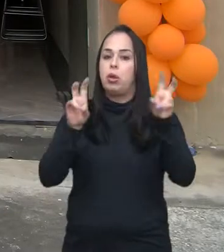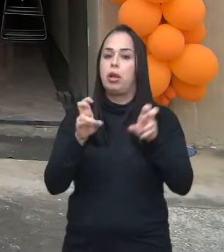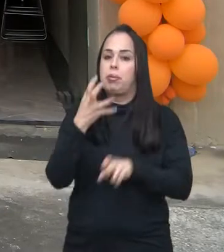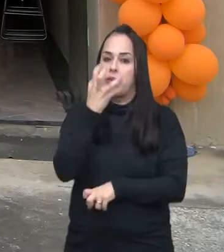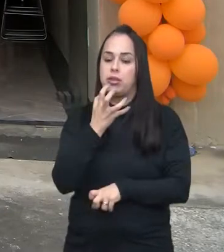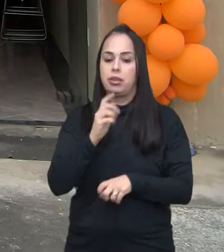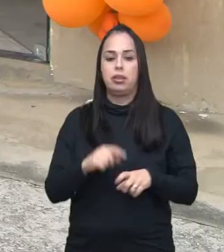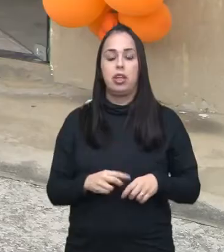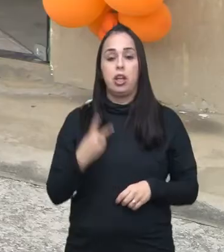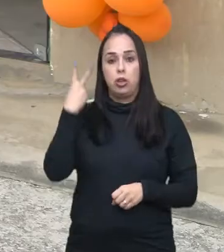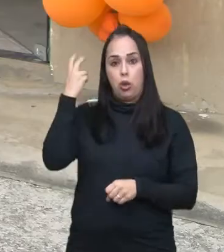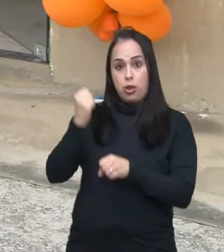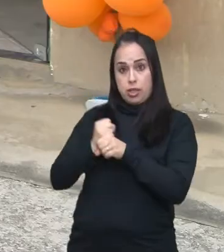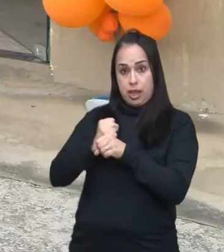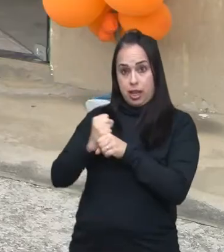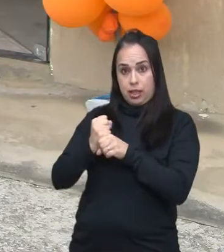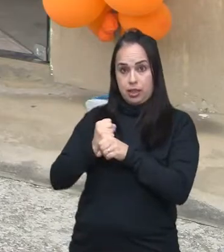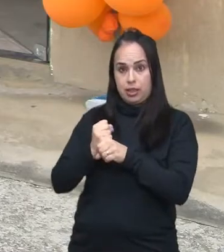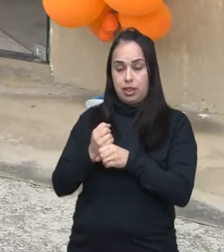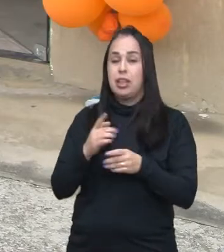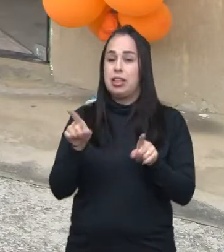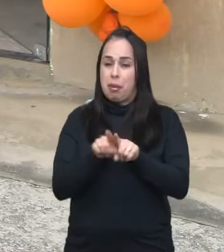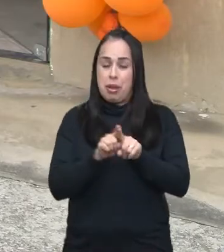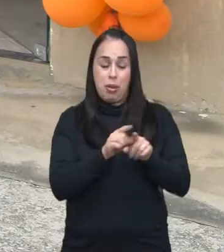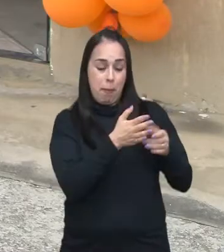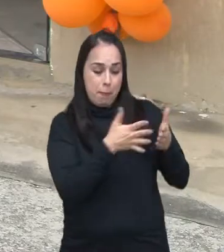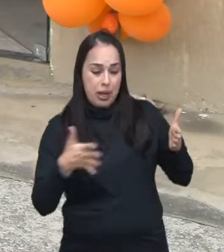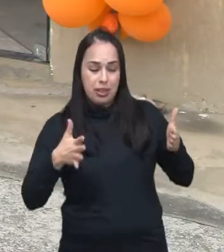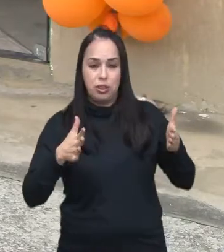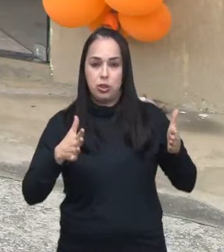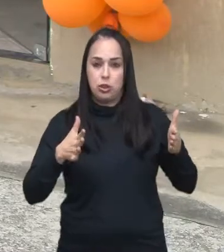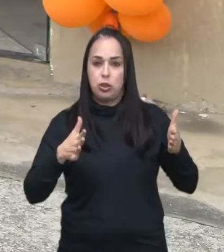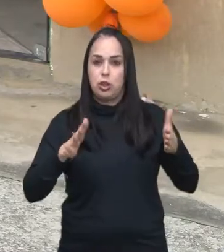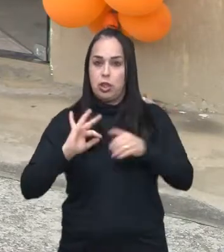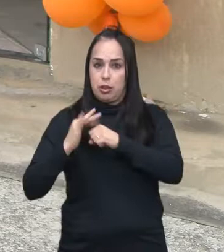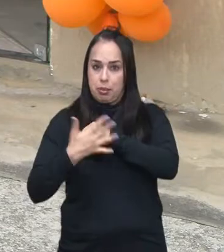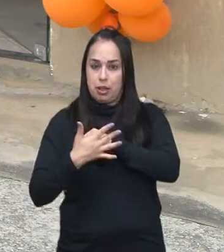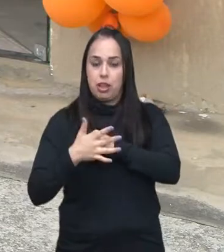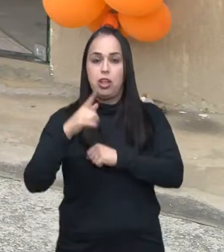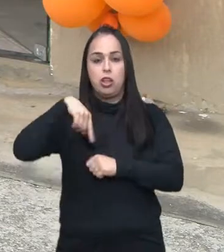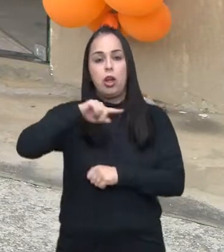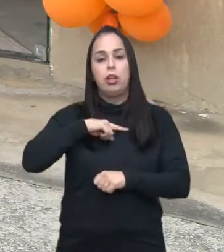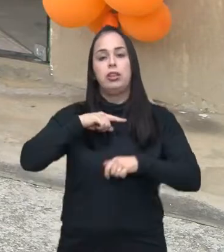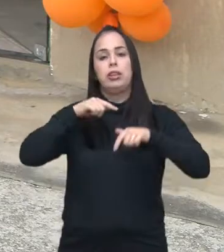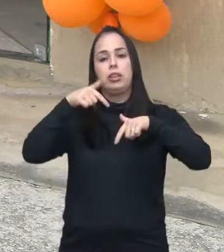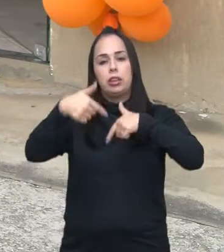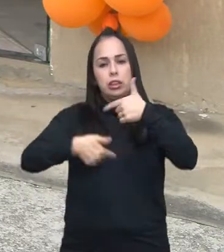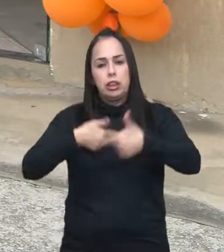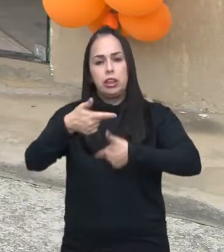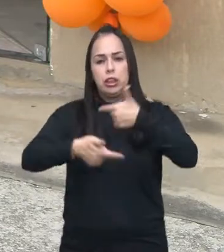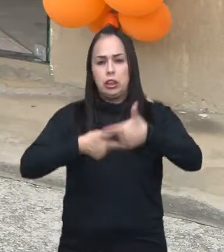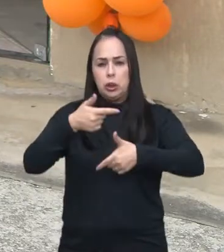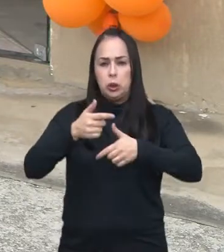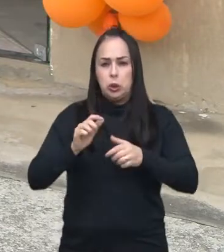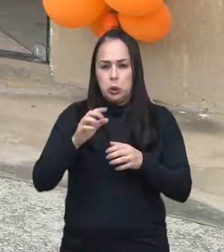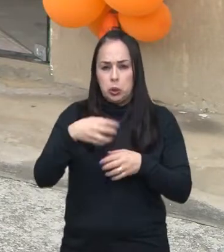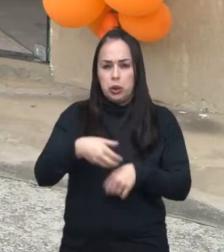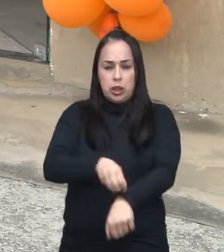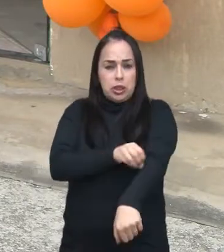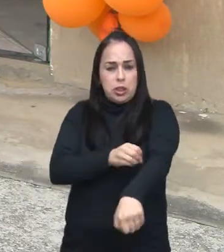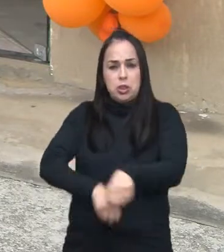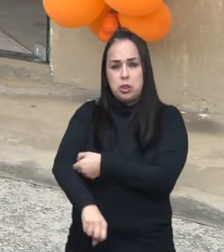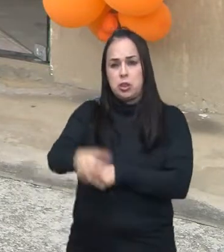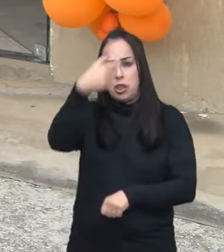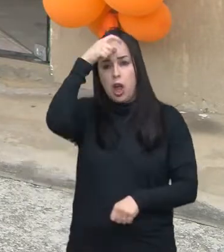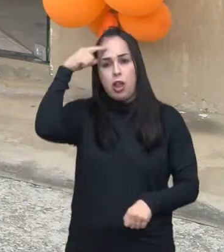sociedade sobre o tema. Nos últimos 2 anos, e principalmente na pandemia, nós começamos a intensificar e trabalhar o mês de maio,